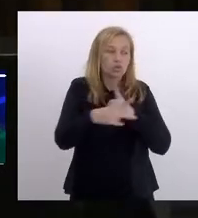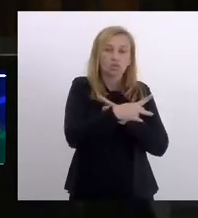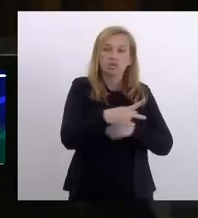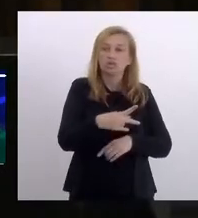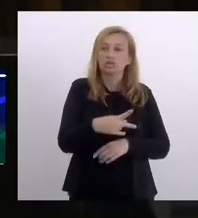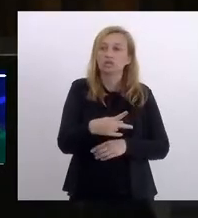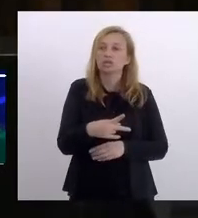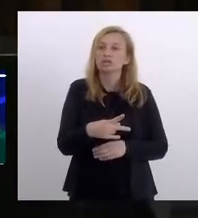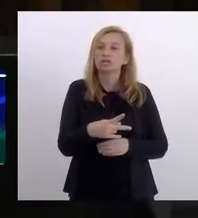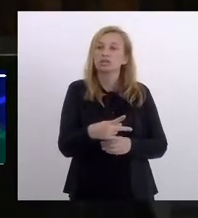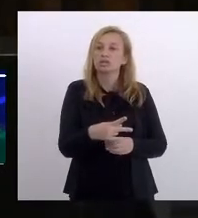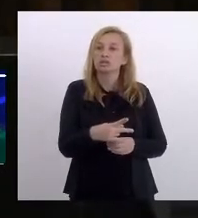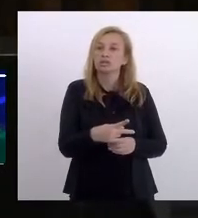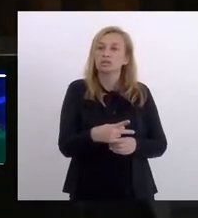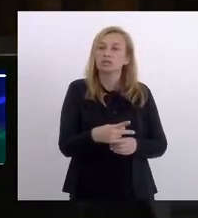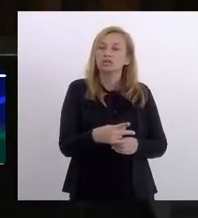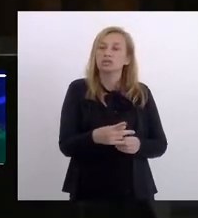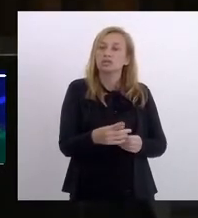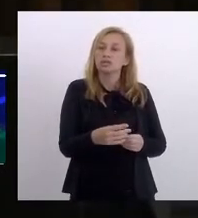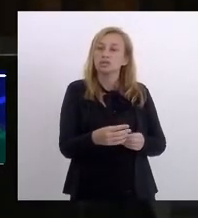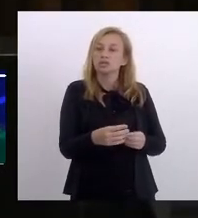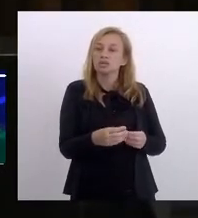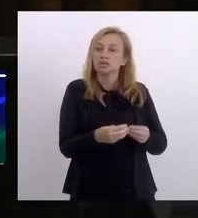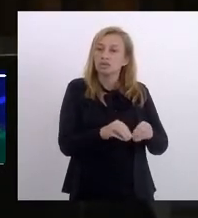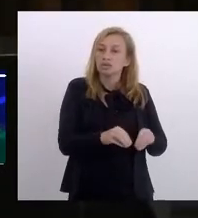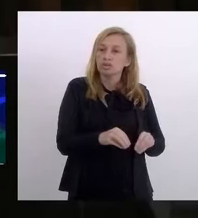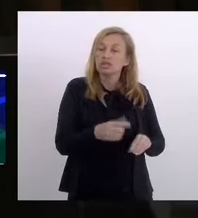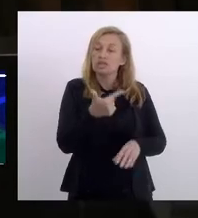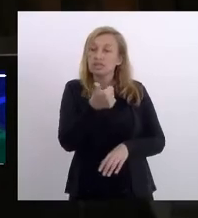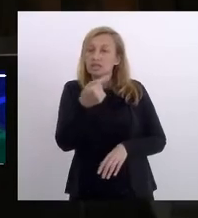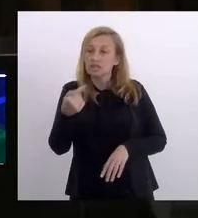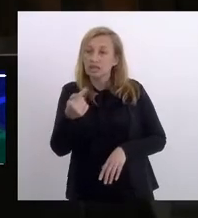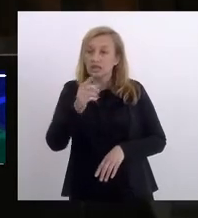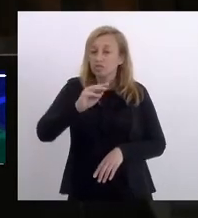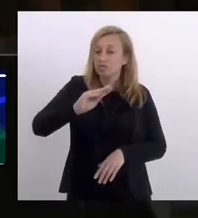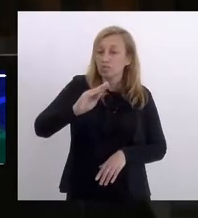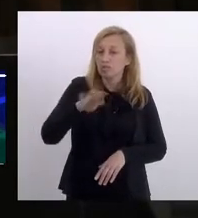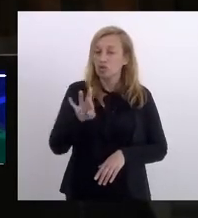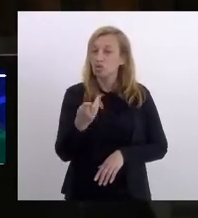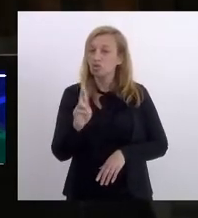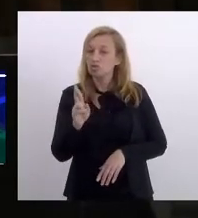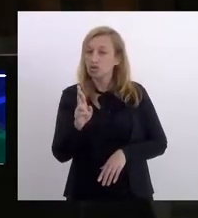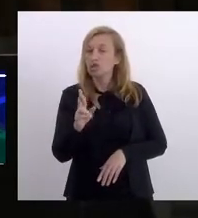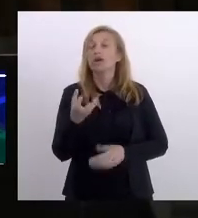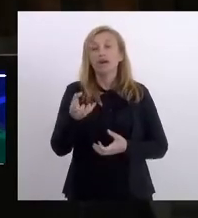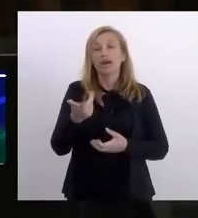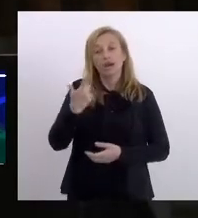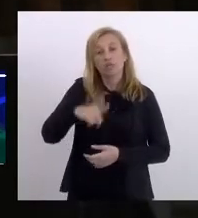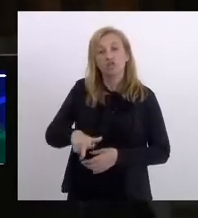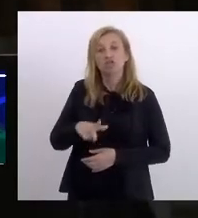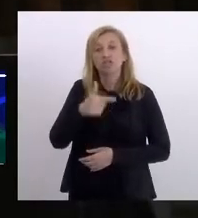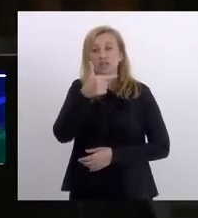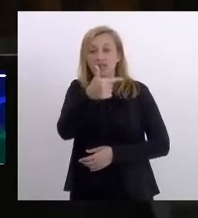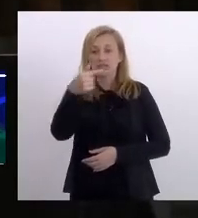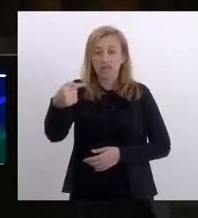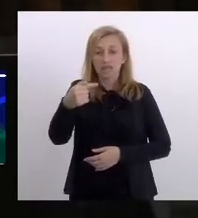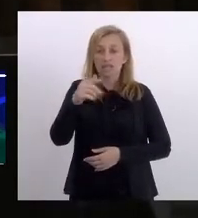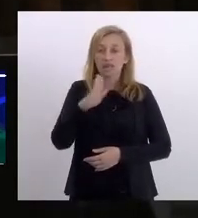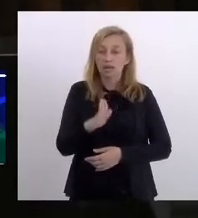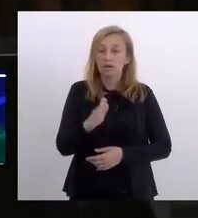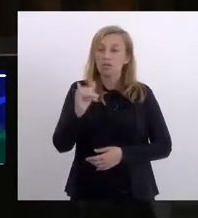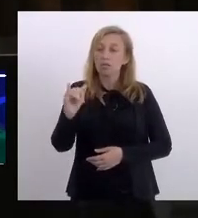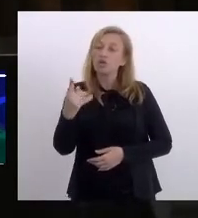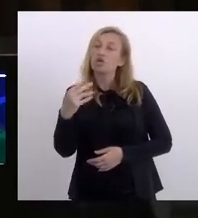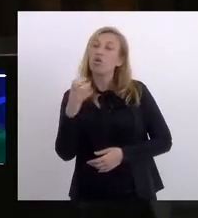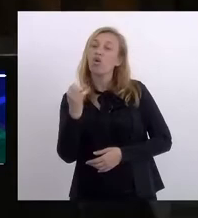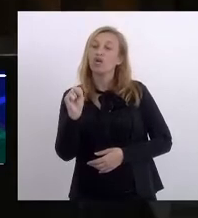sido dilapidado. 17 bilhões de reais, eu quero repetir esse número, 17